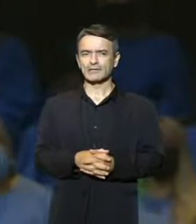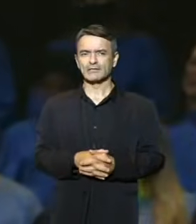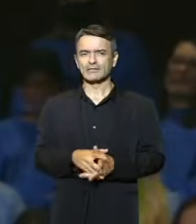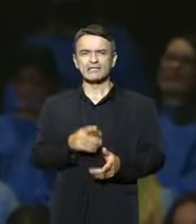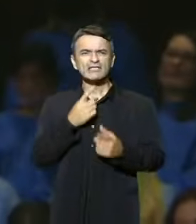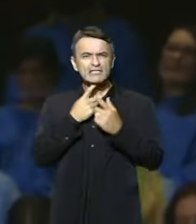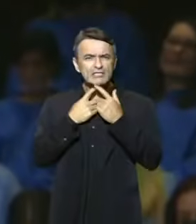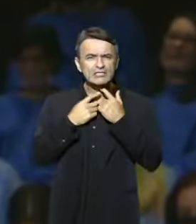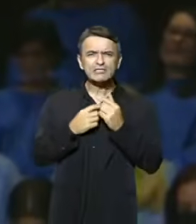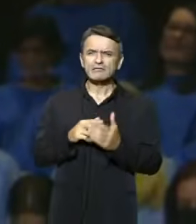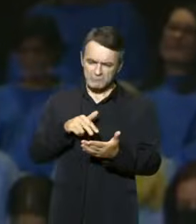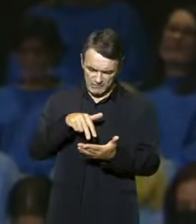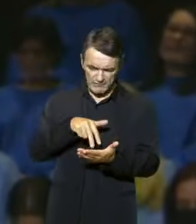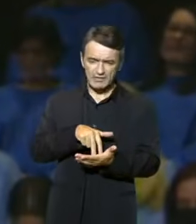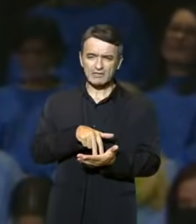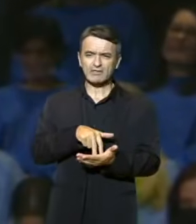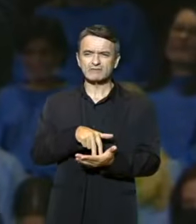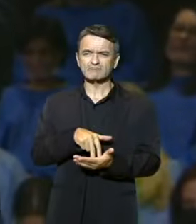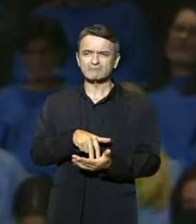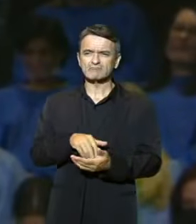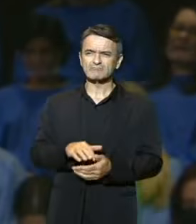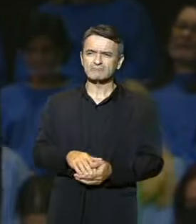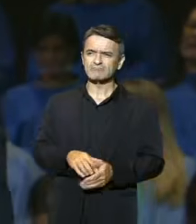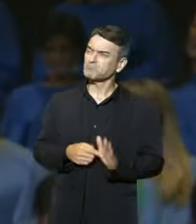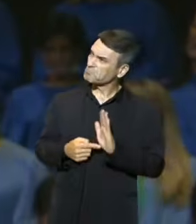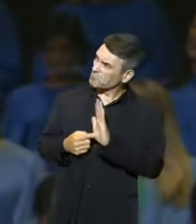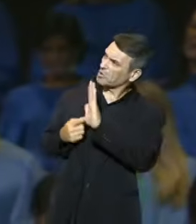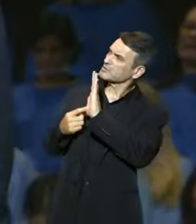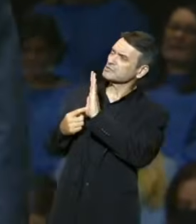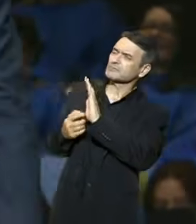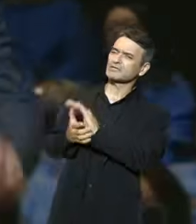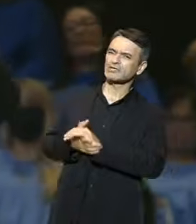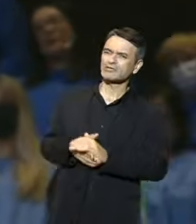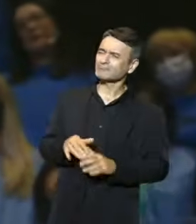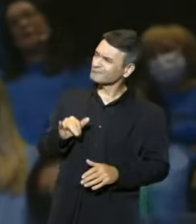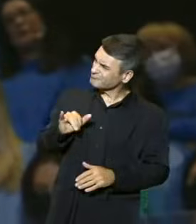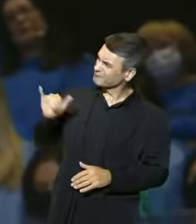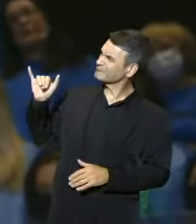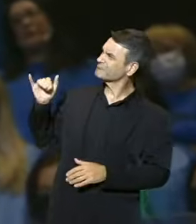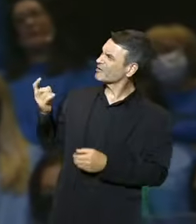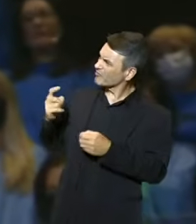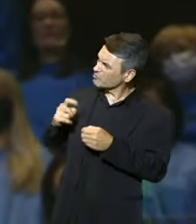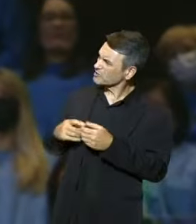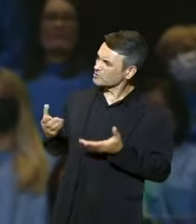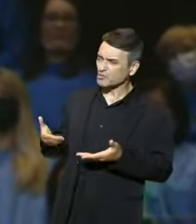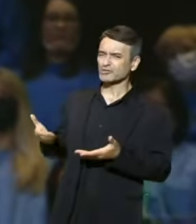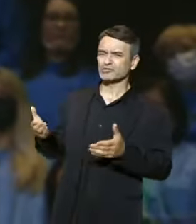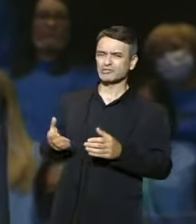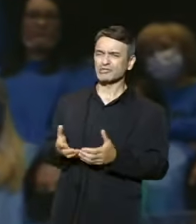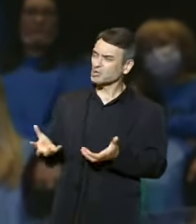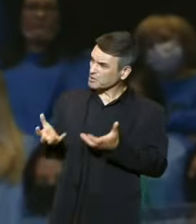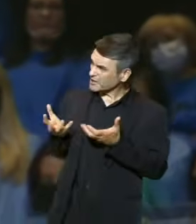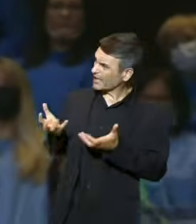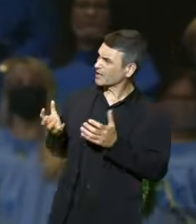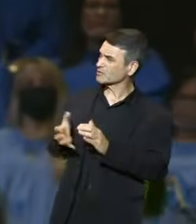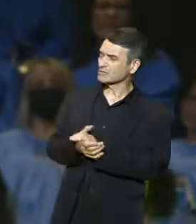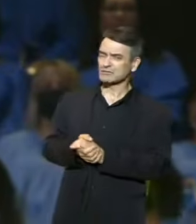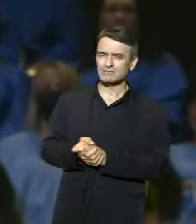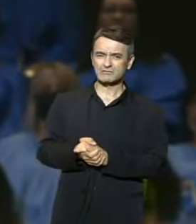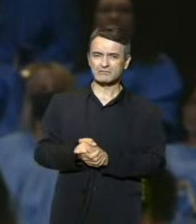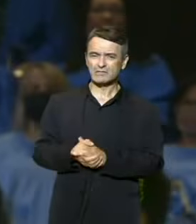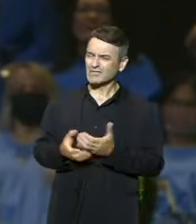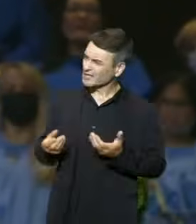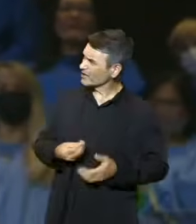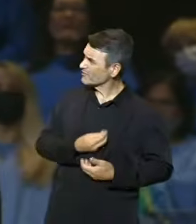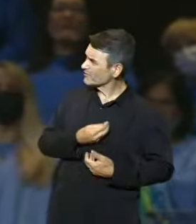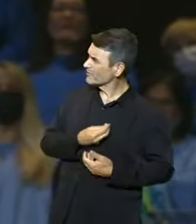deseja isso, levanta no seu lugar, se apresenta ao Deus Todo-Poderoso. Pode dizer: Senhor, eu estou voltando para o Senhor hoje. Estou querendo